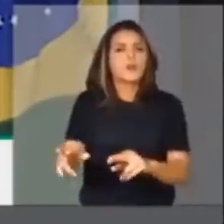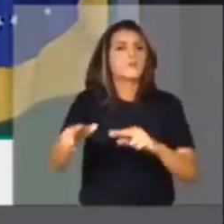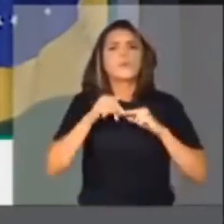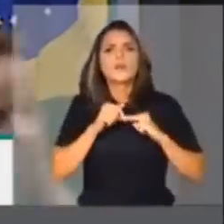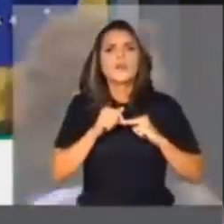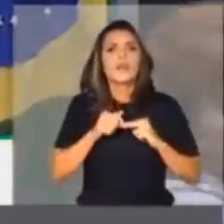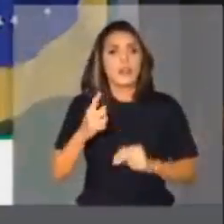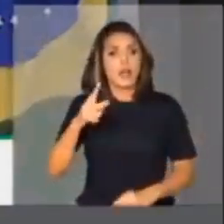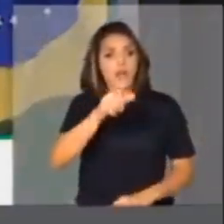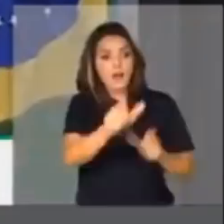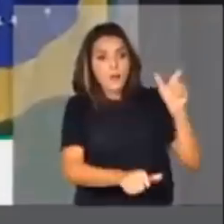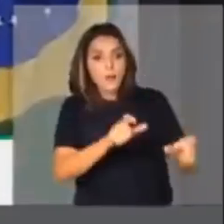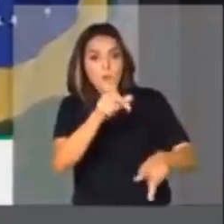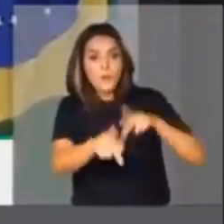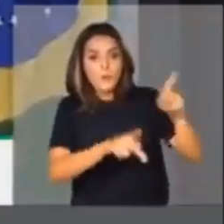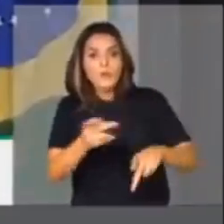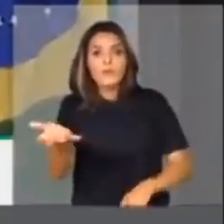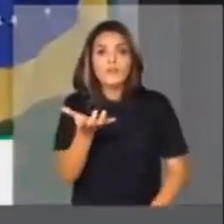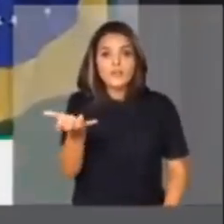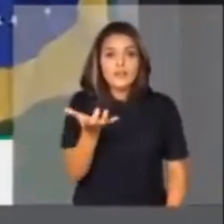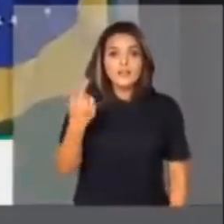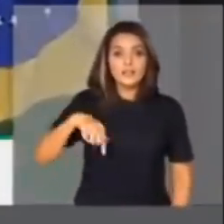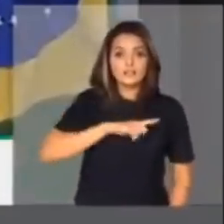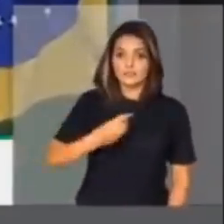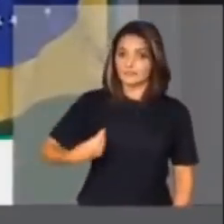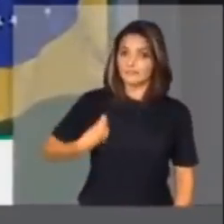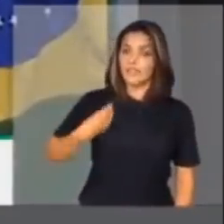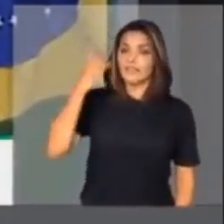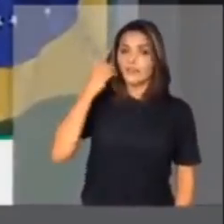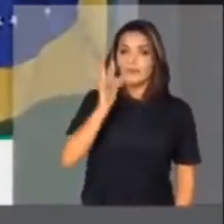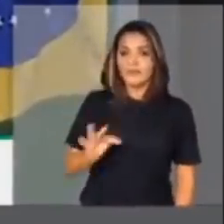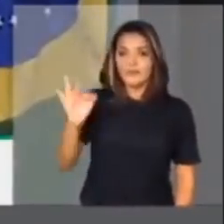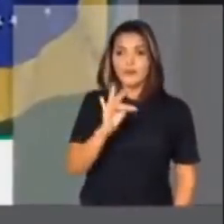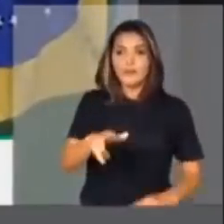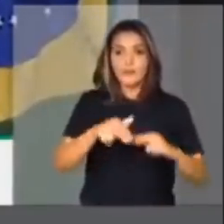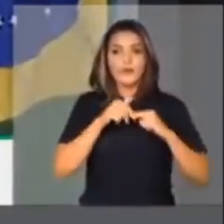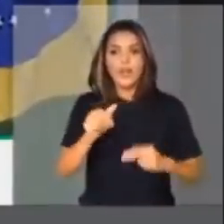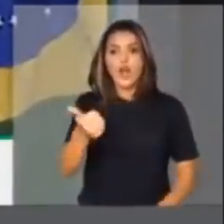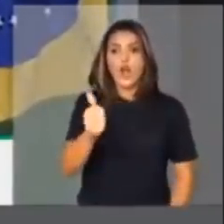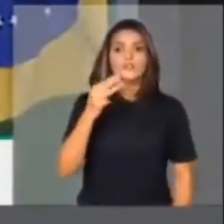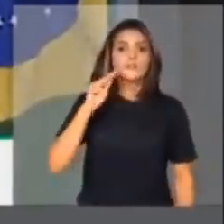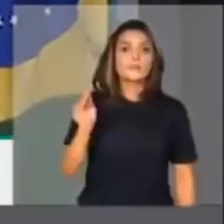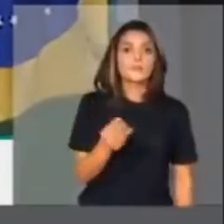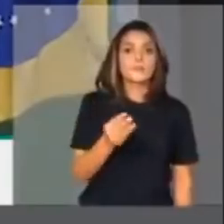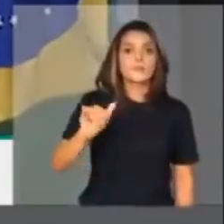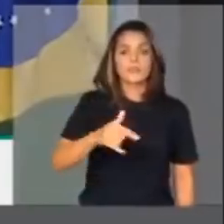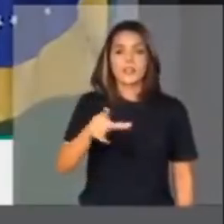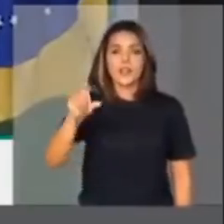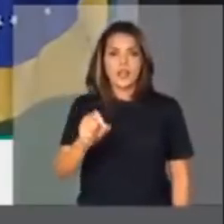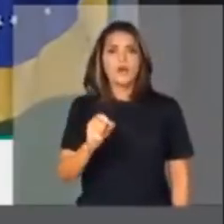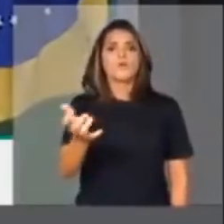justamente para defender os 11 milhões que aplaudem muitas vezes do lado de fora, enquanto do lado de dentro